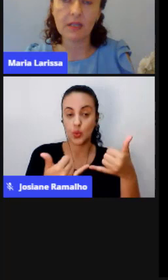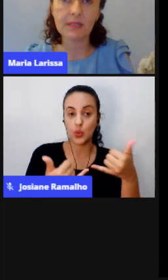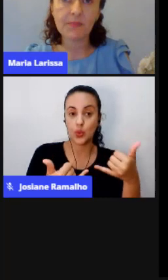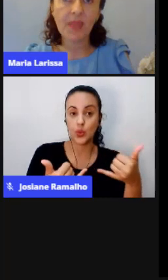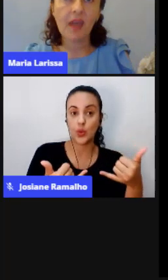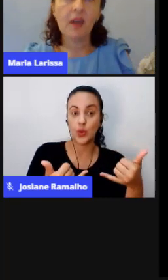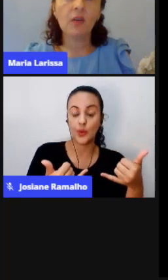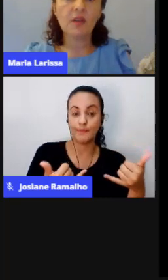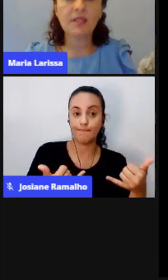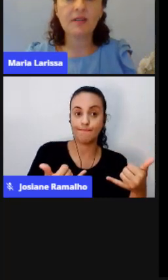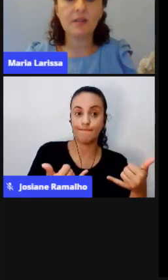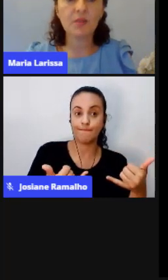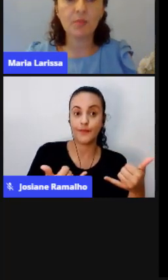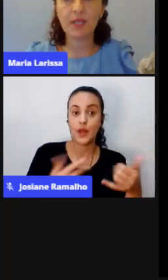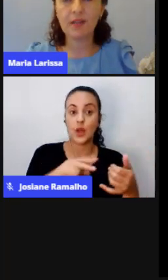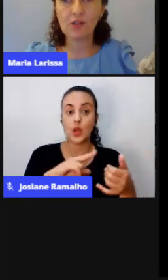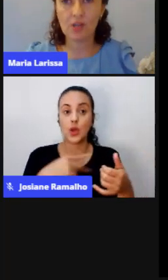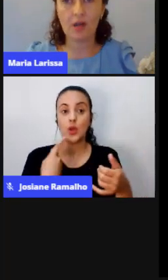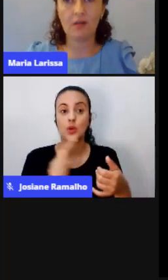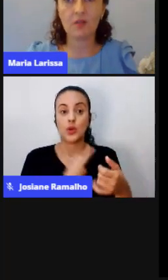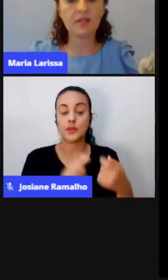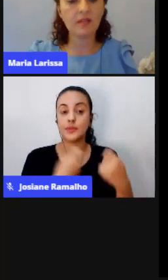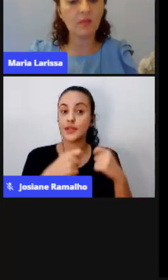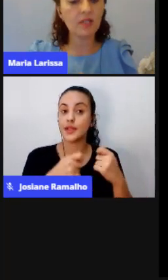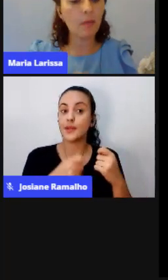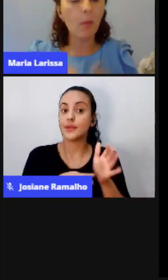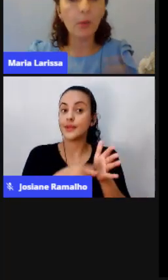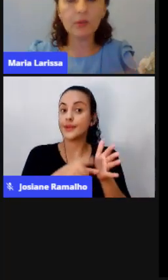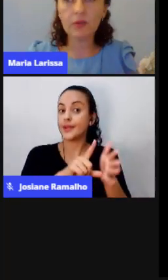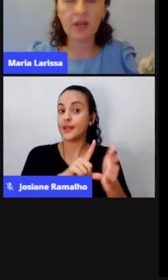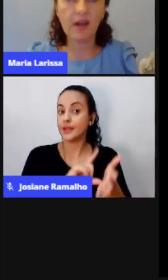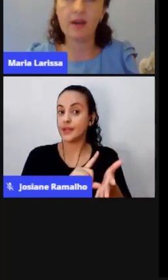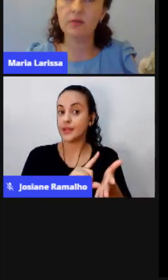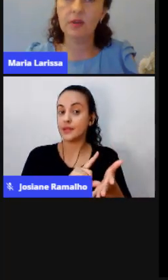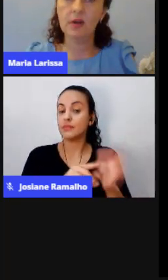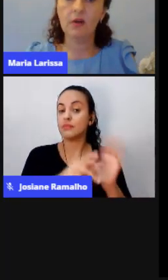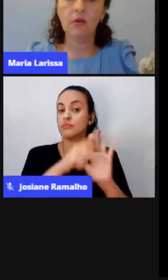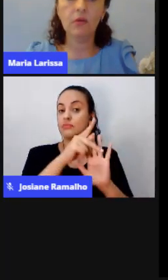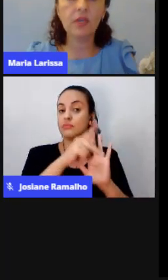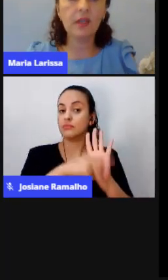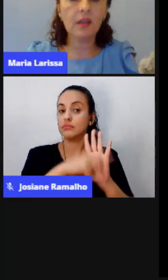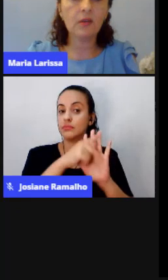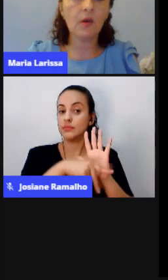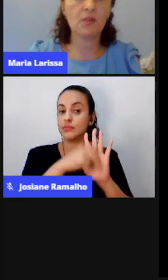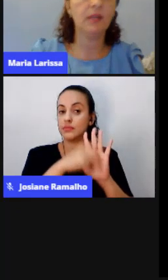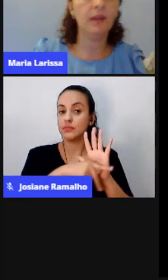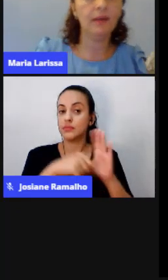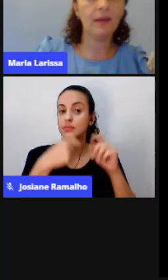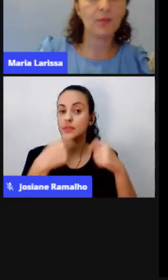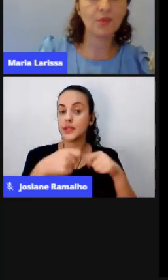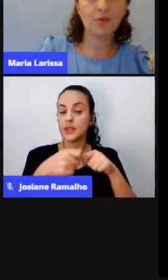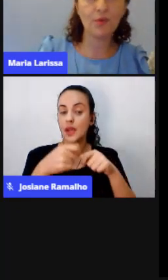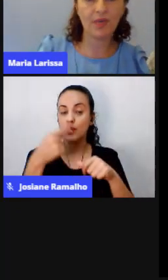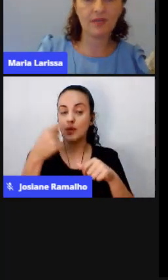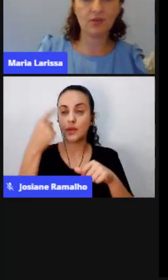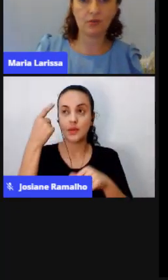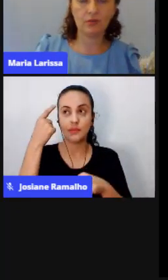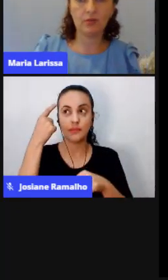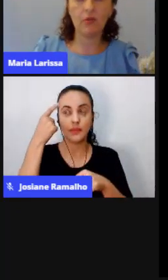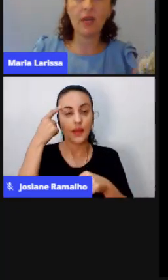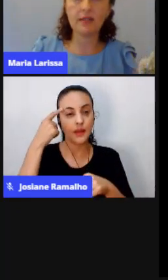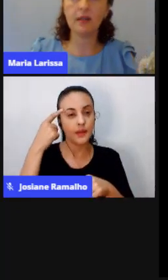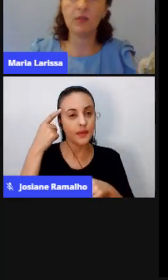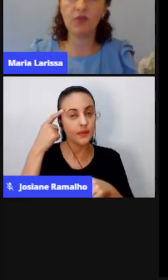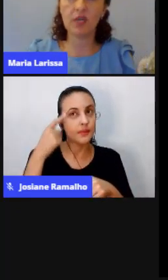nossas aulas, nós precisamos planejar. Nós precisamos ter muito claro o que nós pretendemos com esse